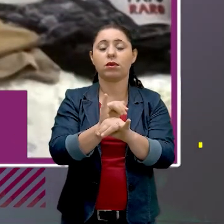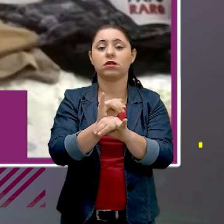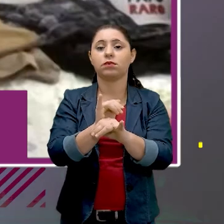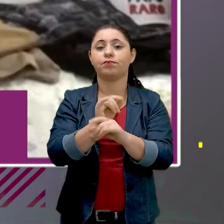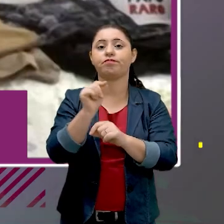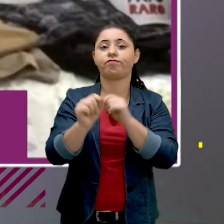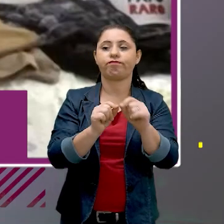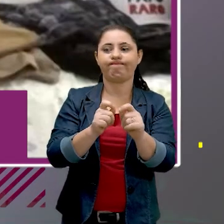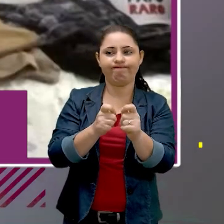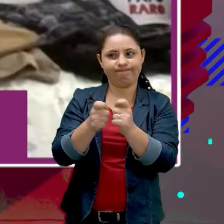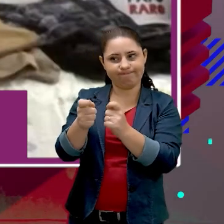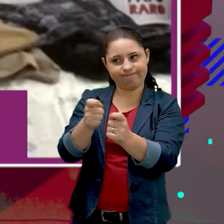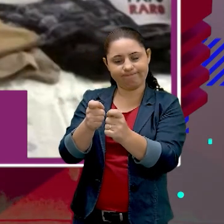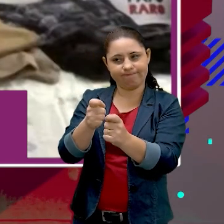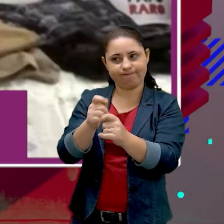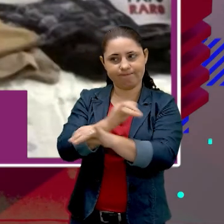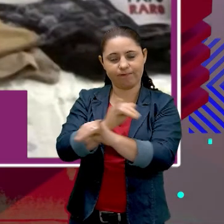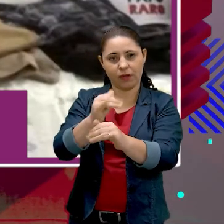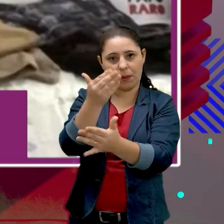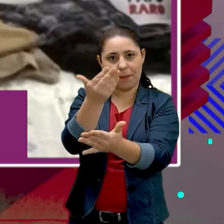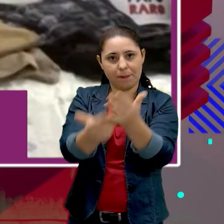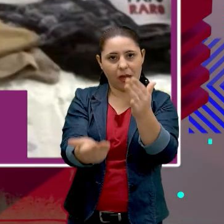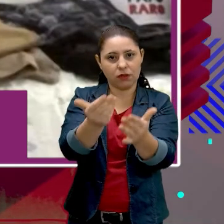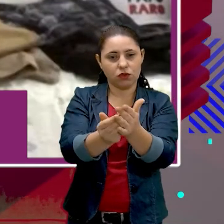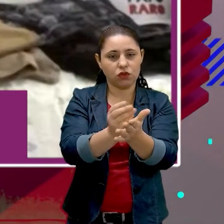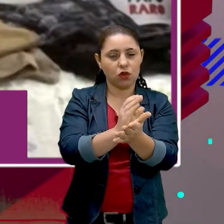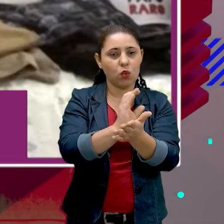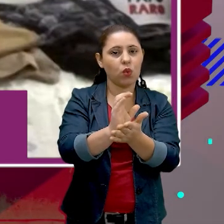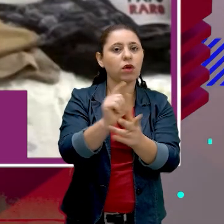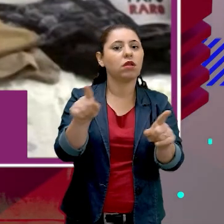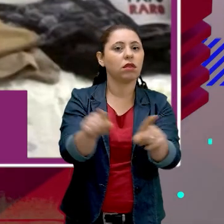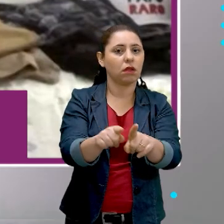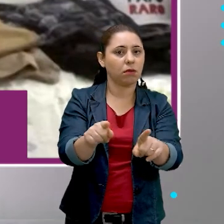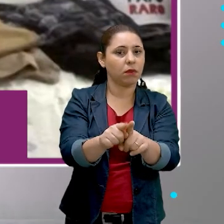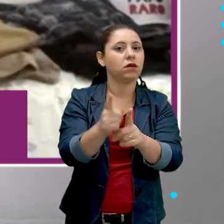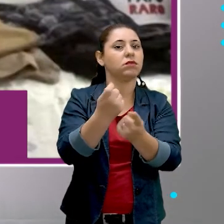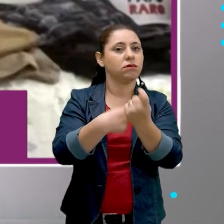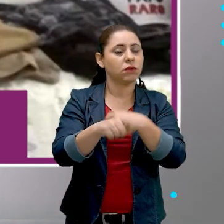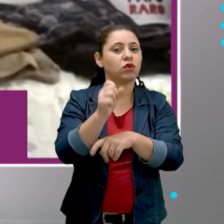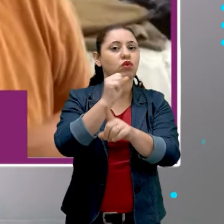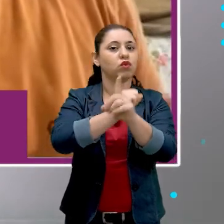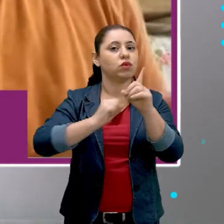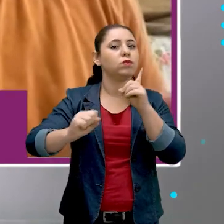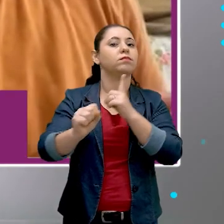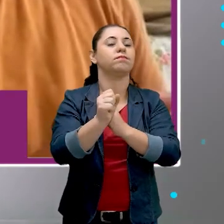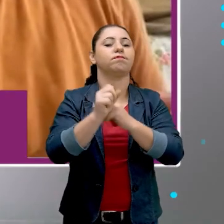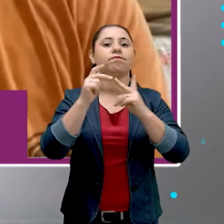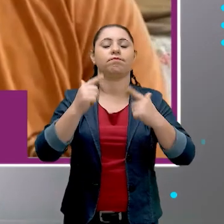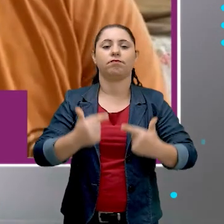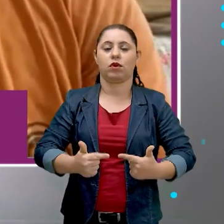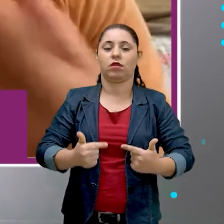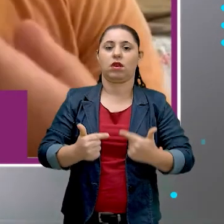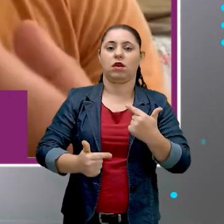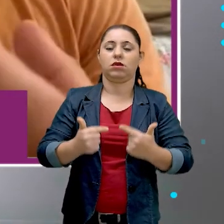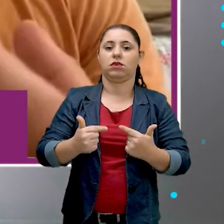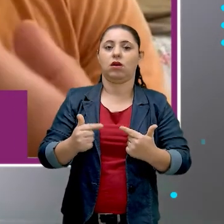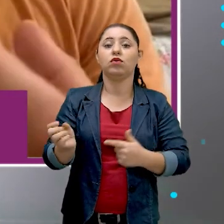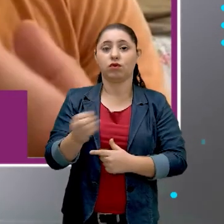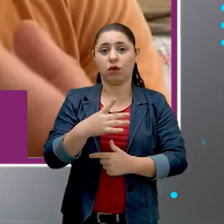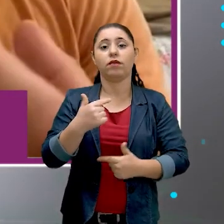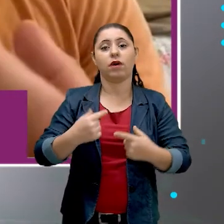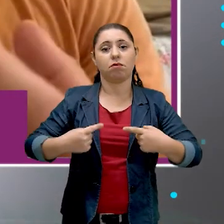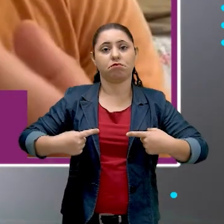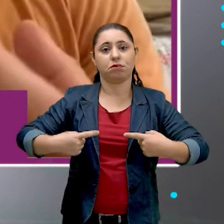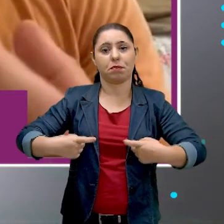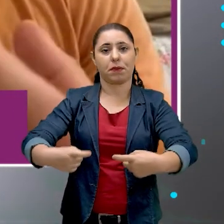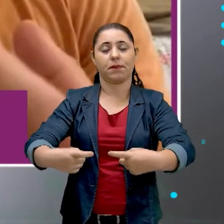capacidade de controlar a informação, você perde muito capital político e capital social. Então, é uma nova ordem? É uma nova guerra?